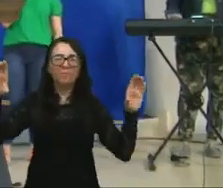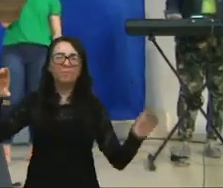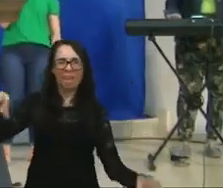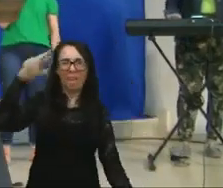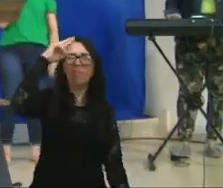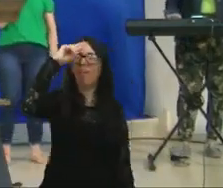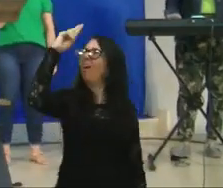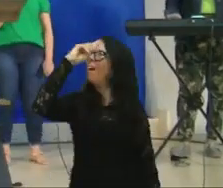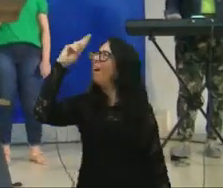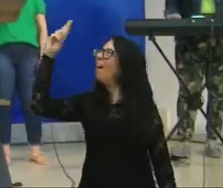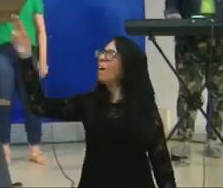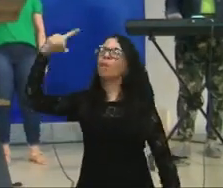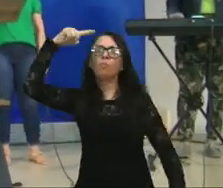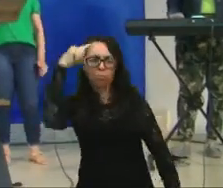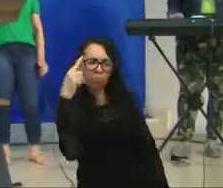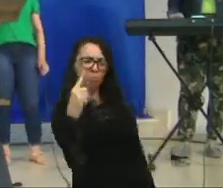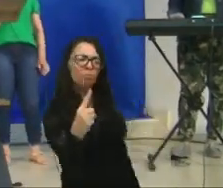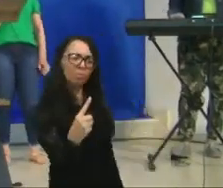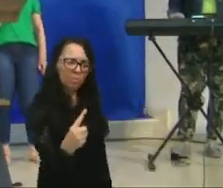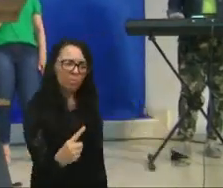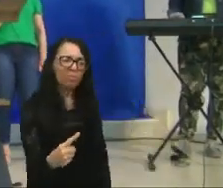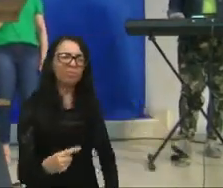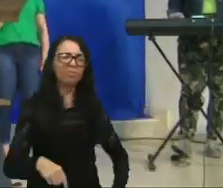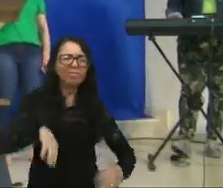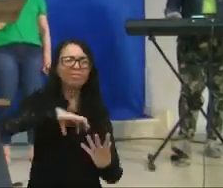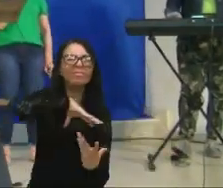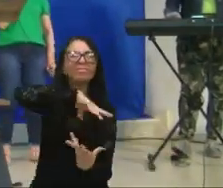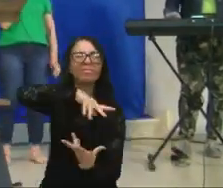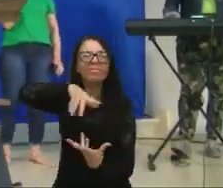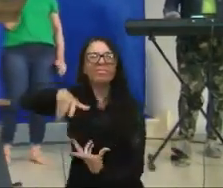Senhor da terra e do céu.